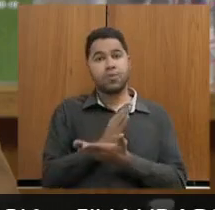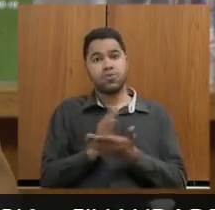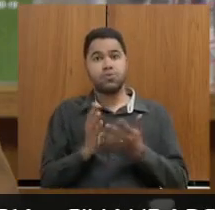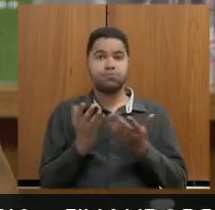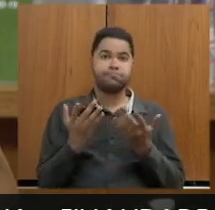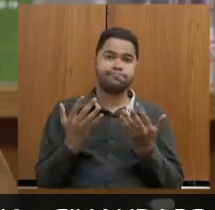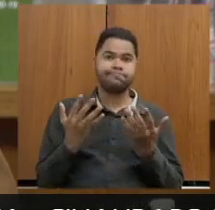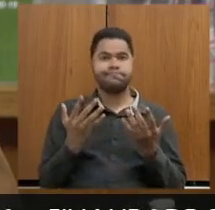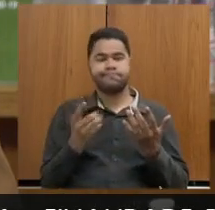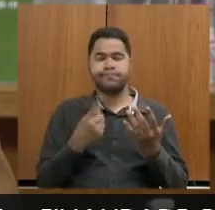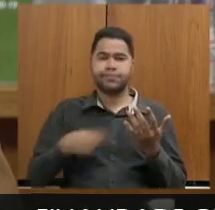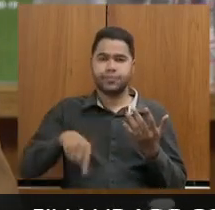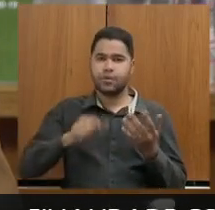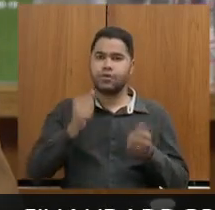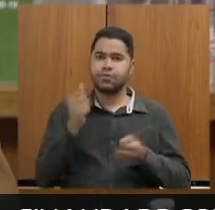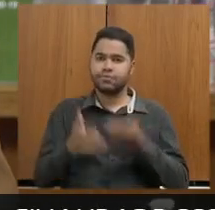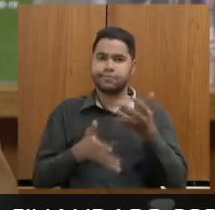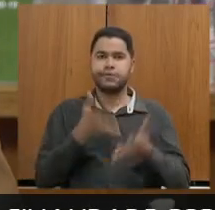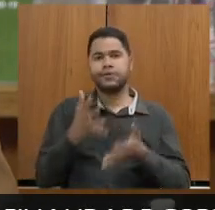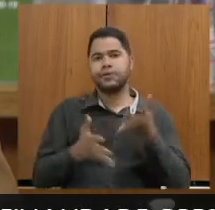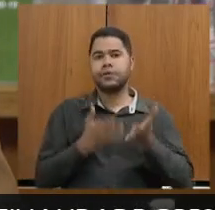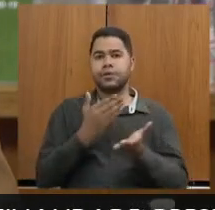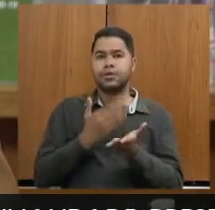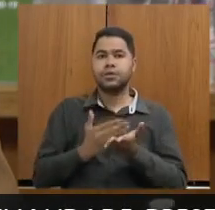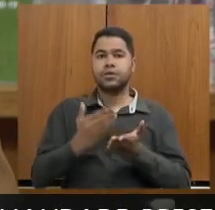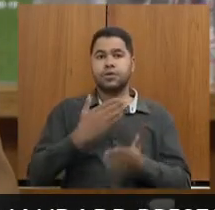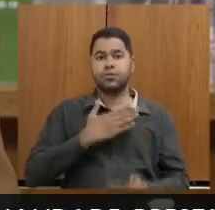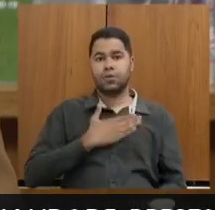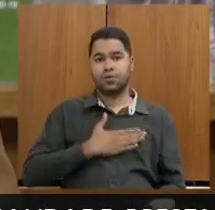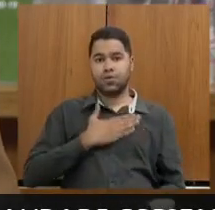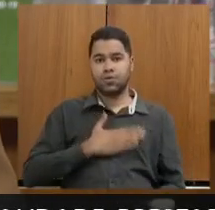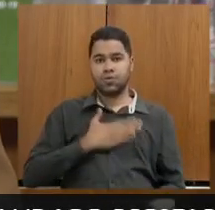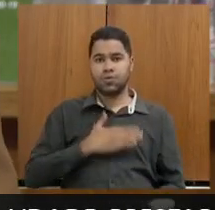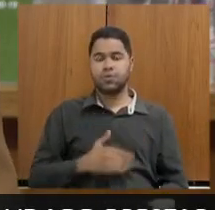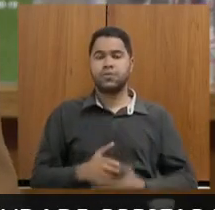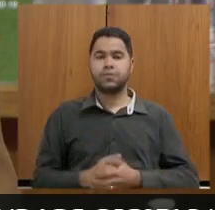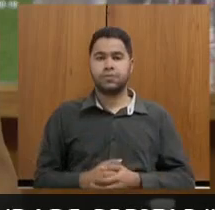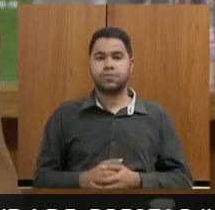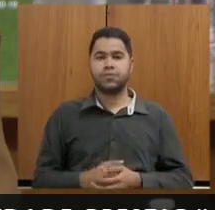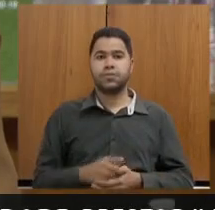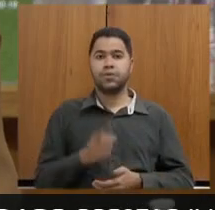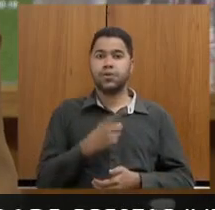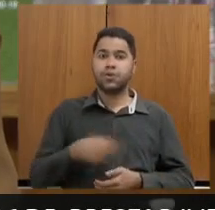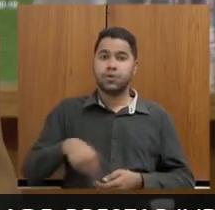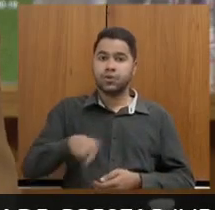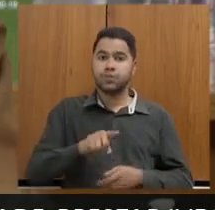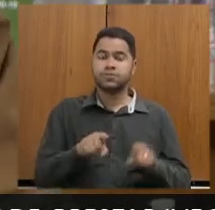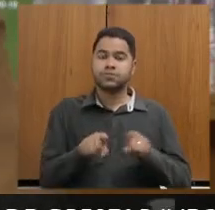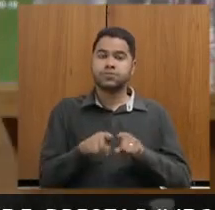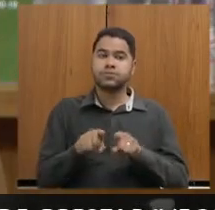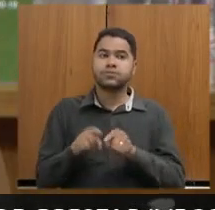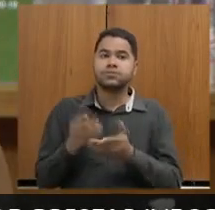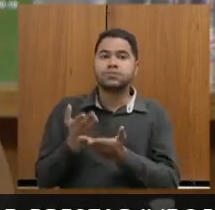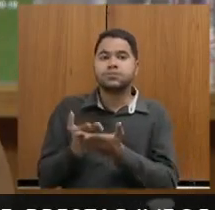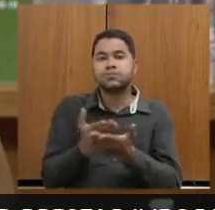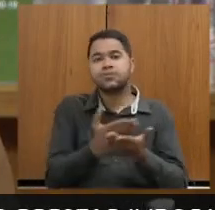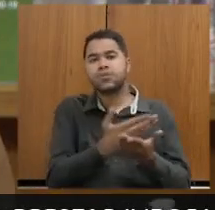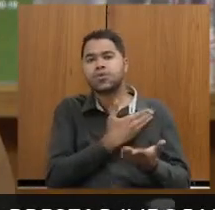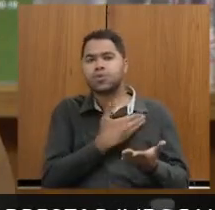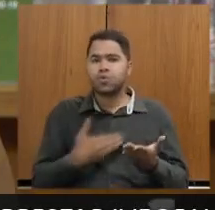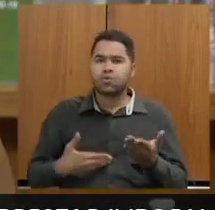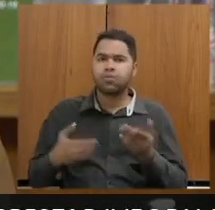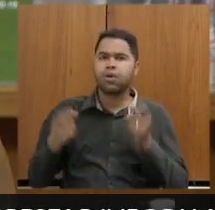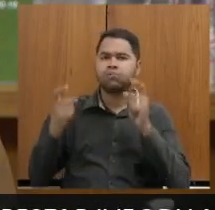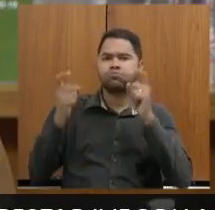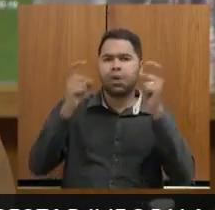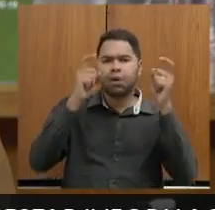ansiedade sentido então fica Nossa fala aqui que deve está iniciando em agosto é nós estamos com estudando com o governo várias